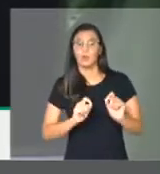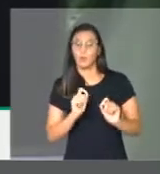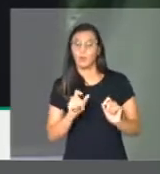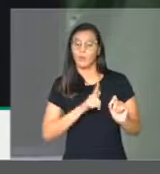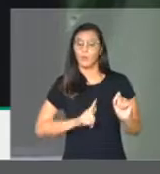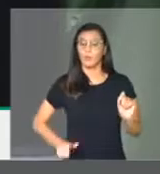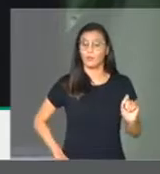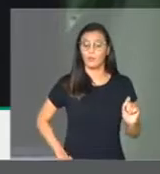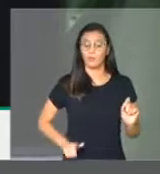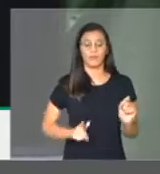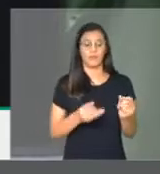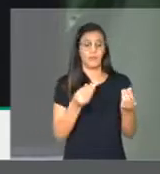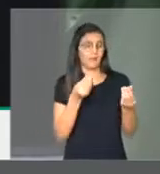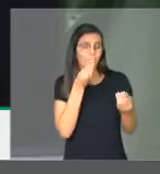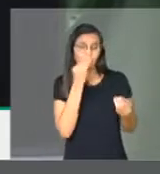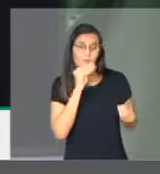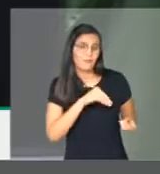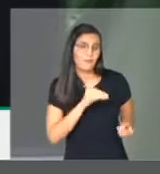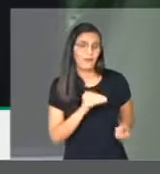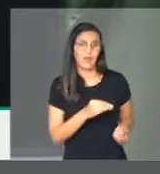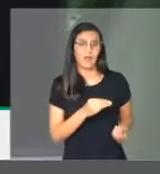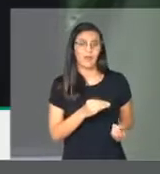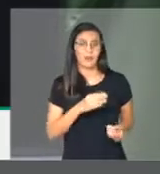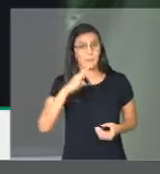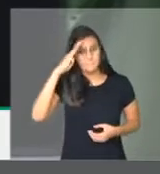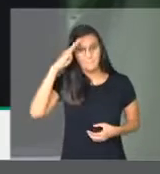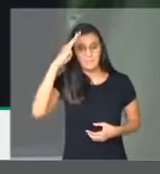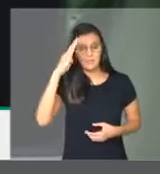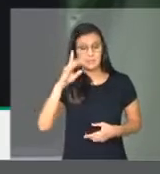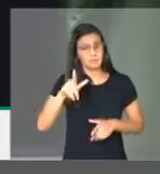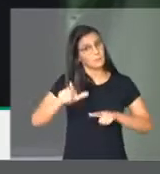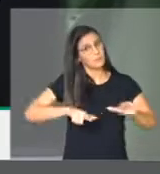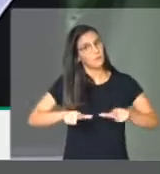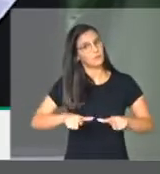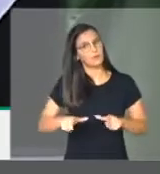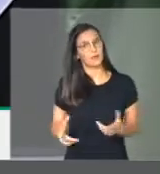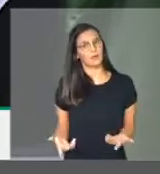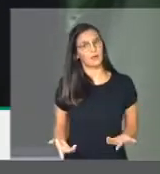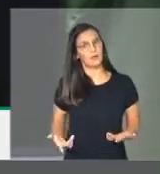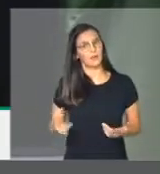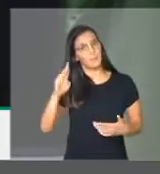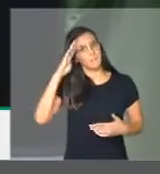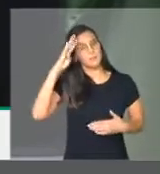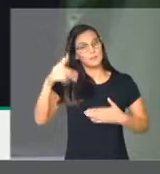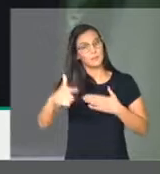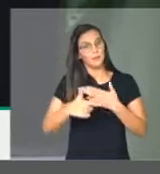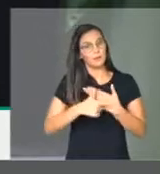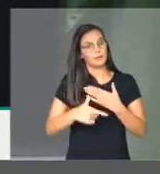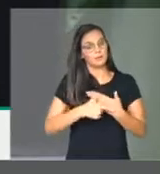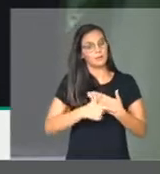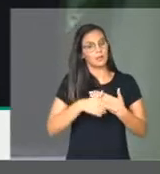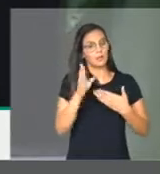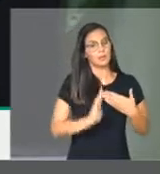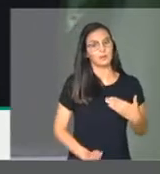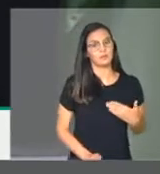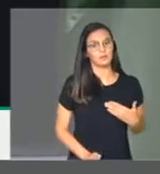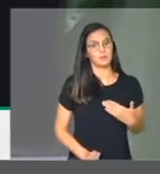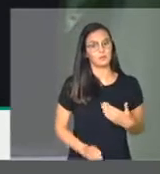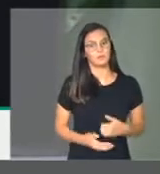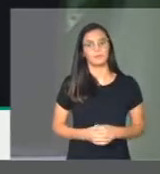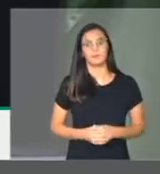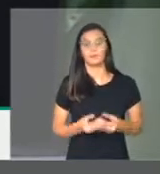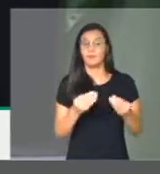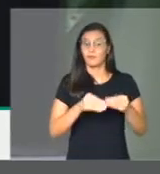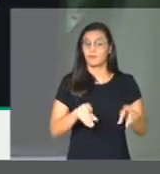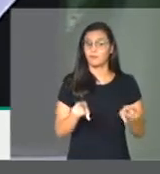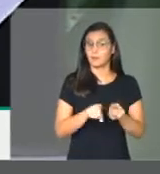os governos falhavam na sua obrigação primeira de prover as necessidades básicas da população. Falharam mais